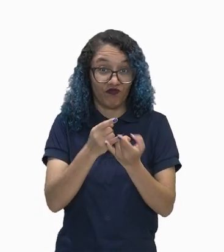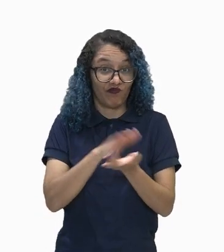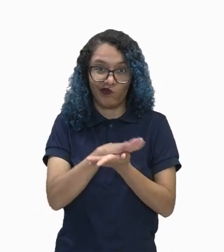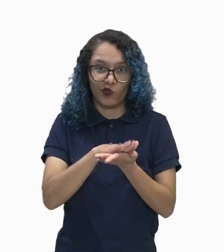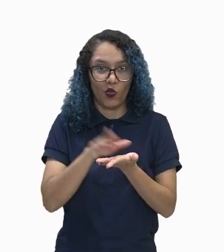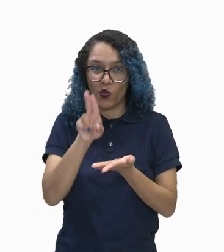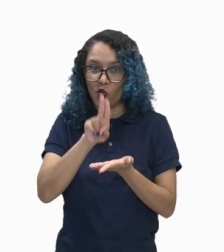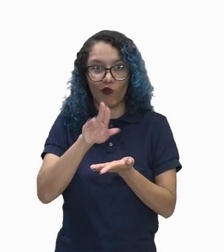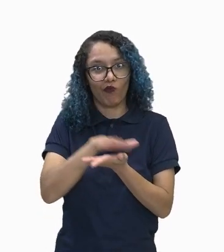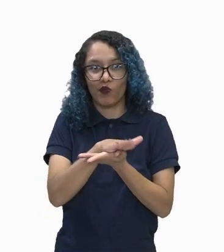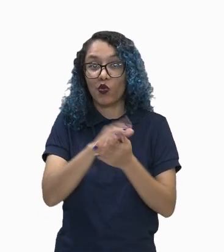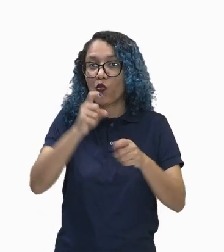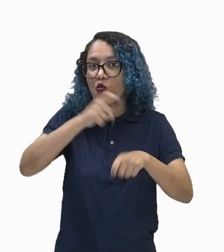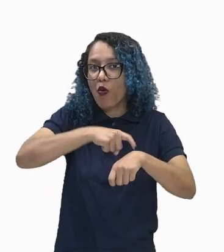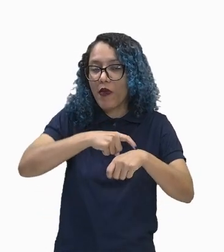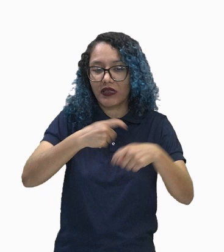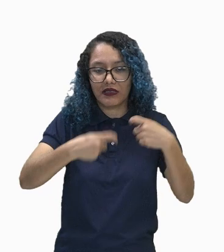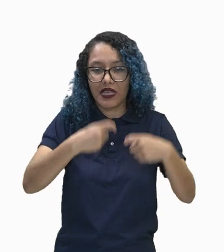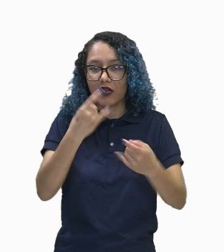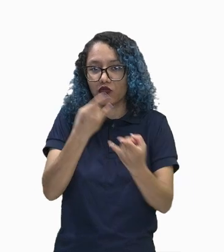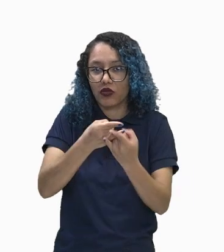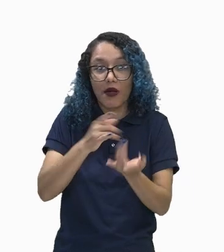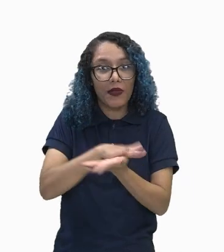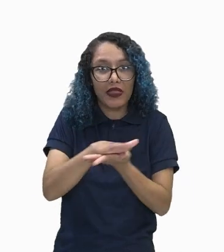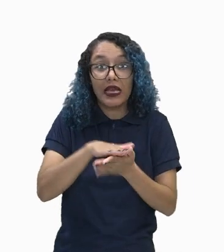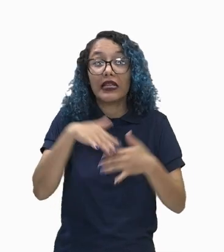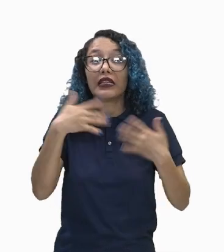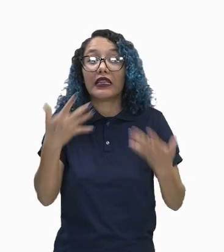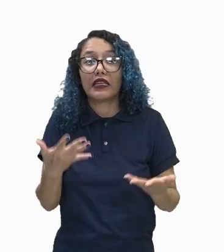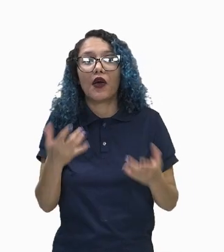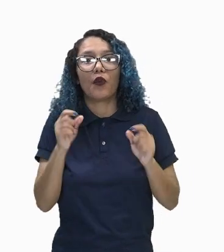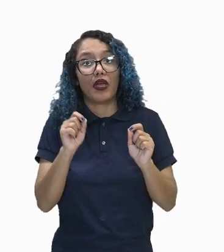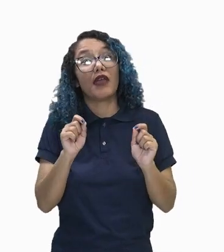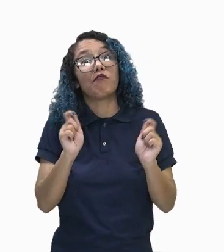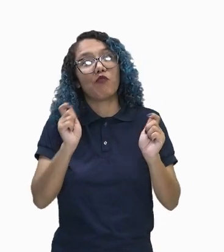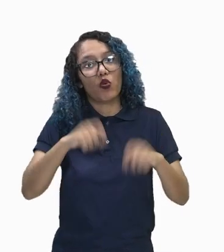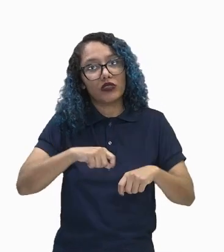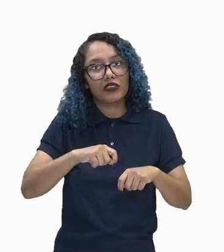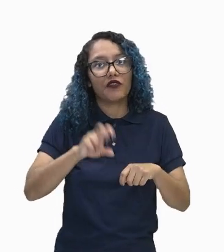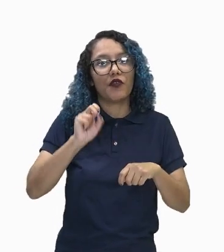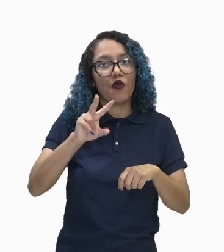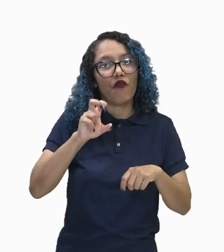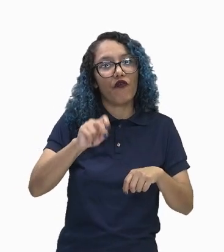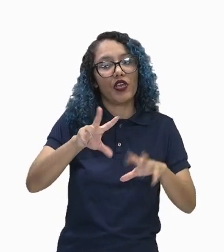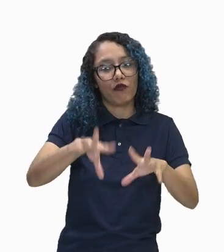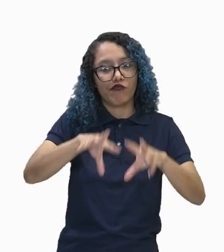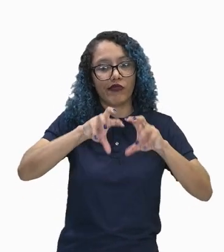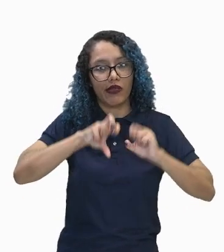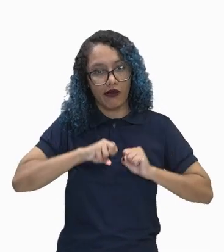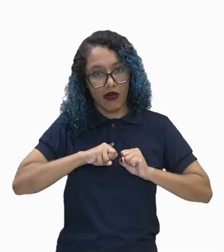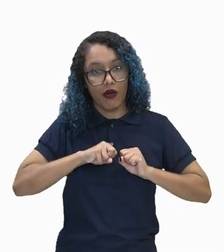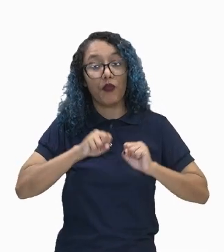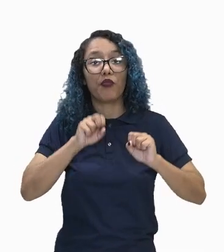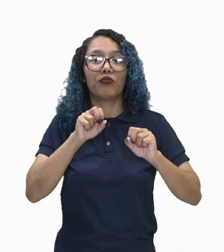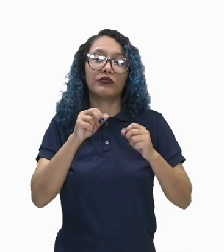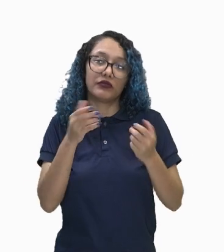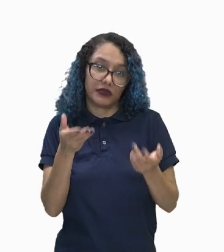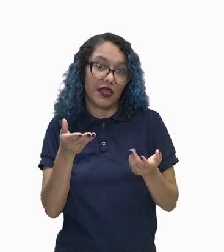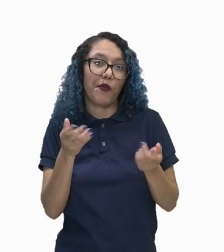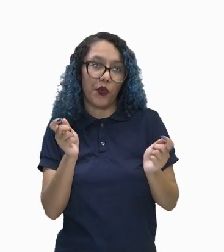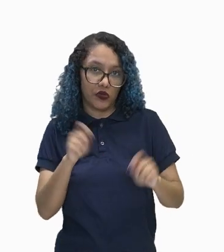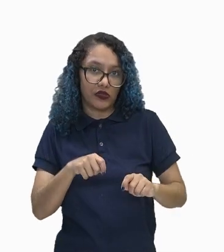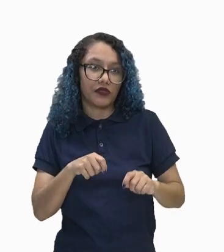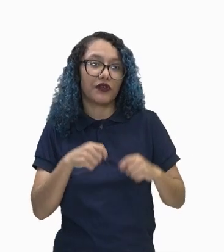preservativo durante um ato sexual e ali se expuseram ao vírus HIV, né?